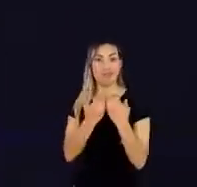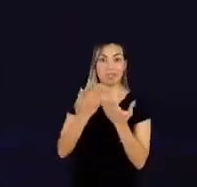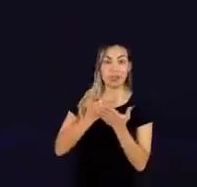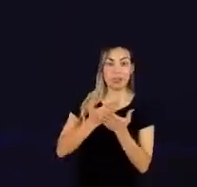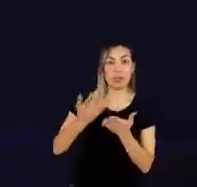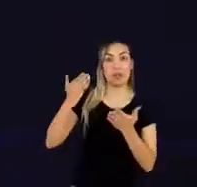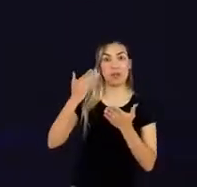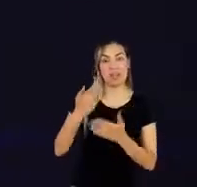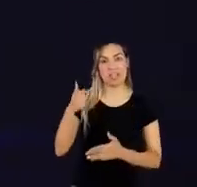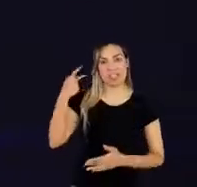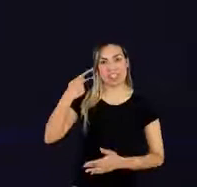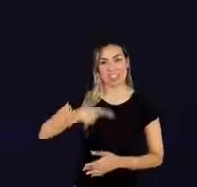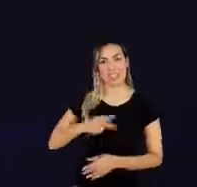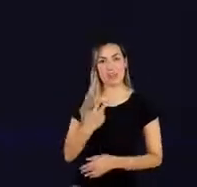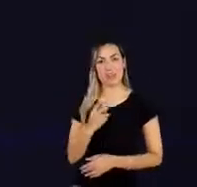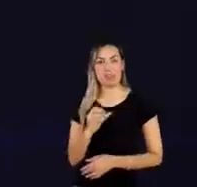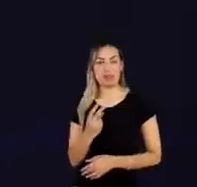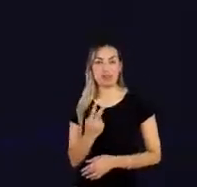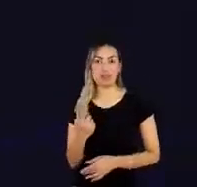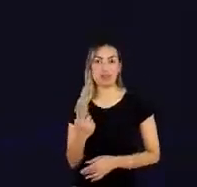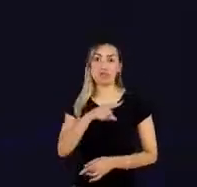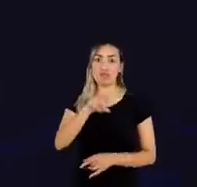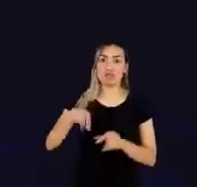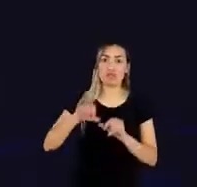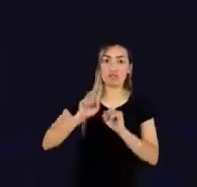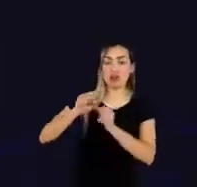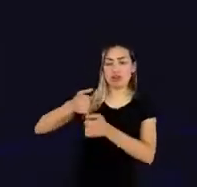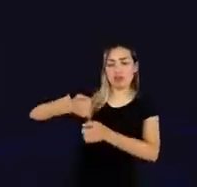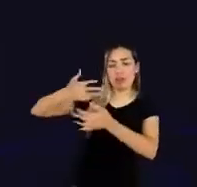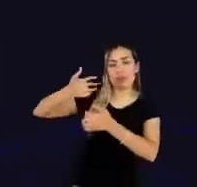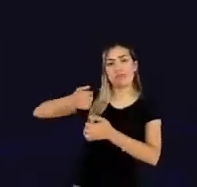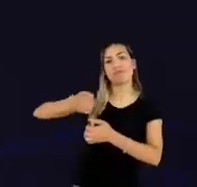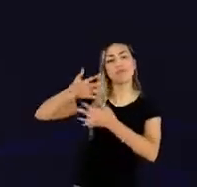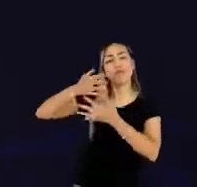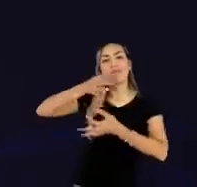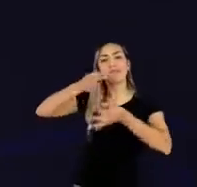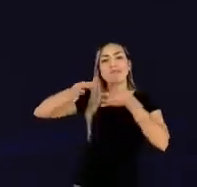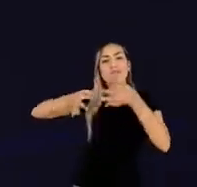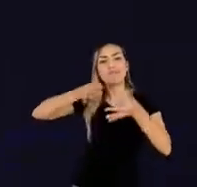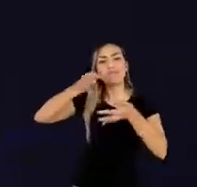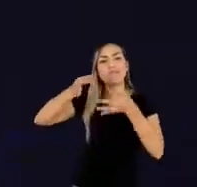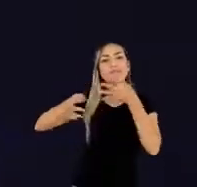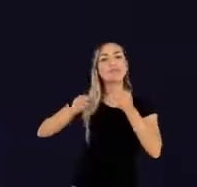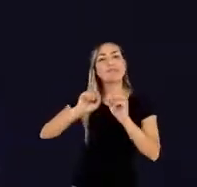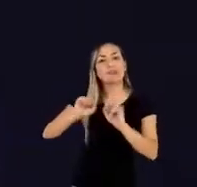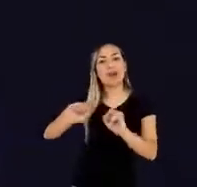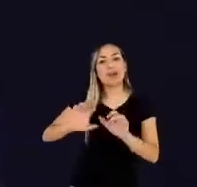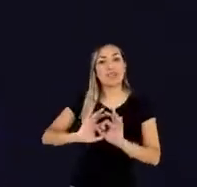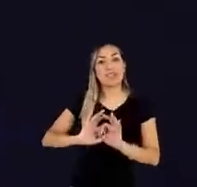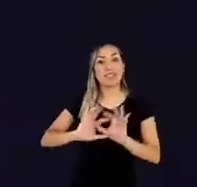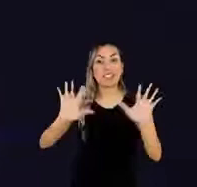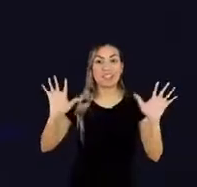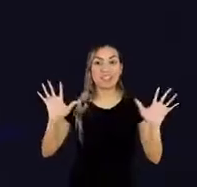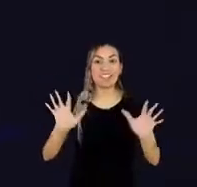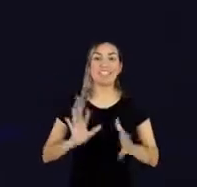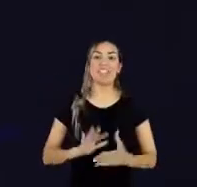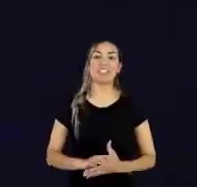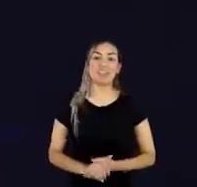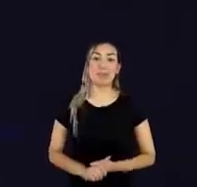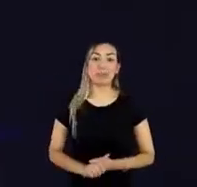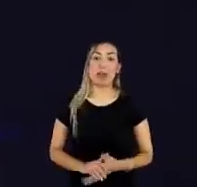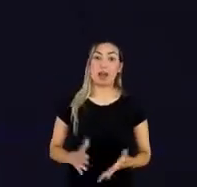Gustavo para os chats vamos participar durante os painéis com os jets com os nossos painelistas bom dando agora